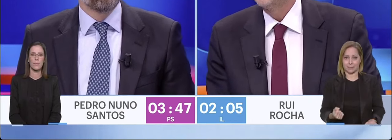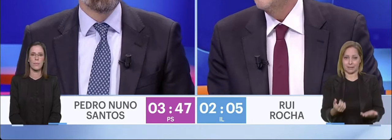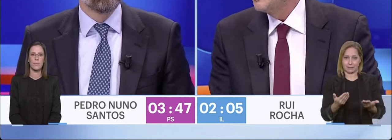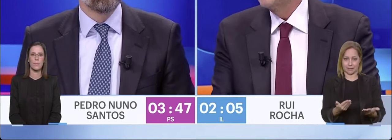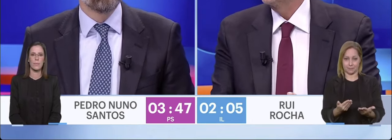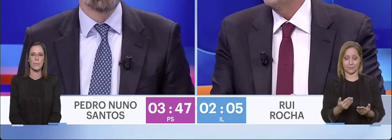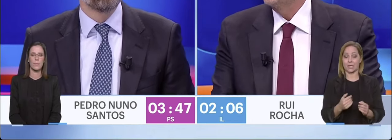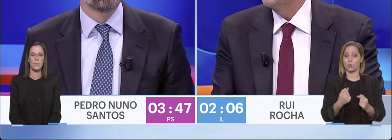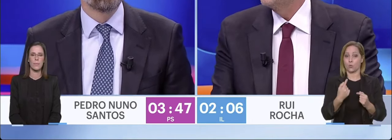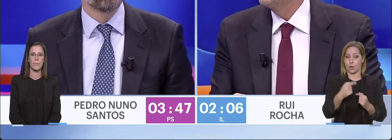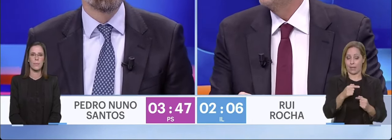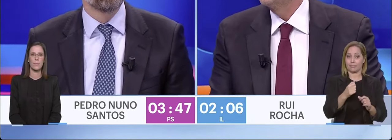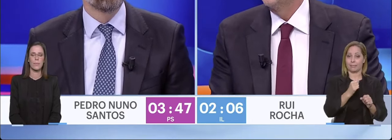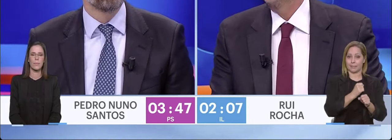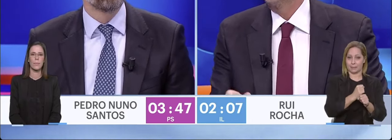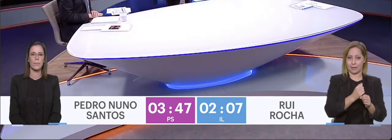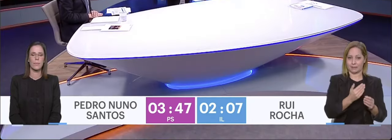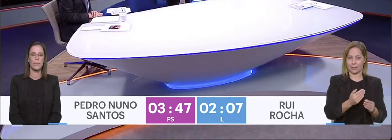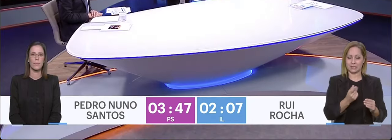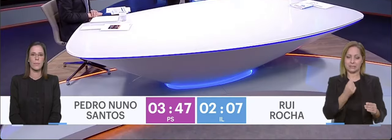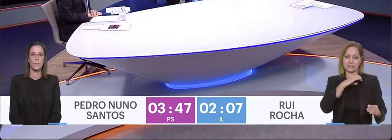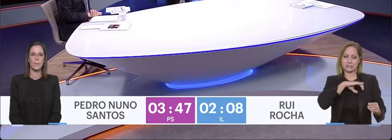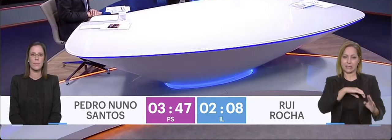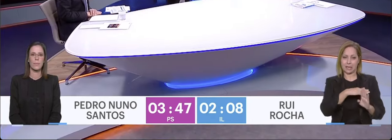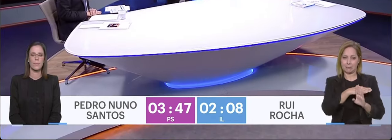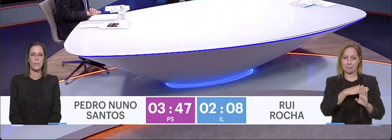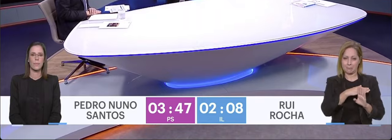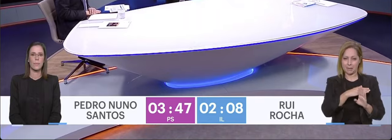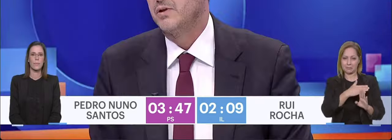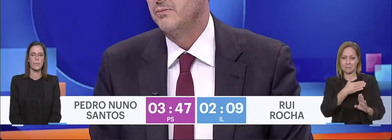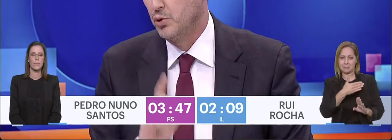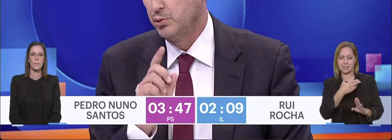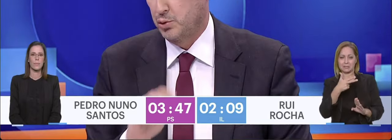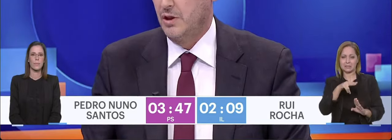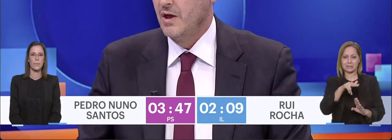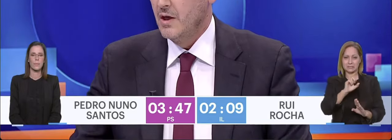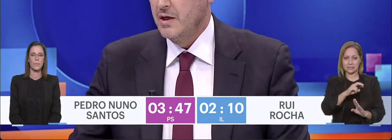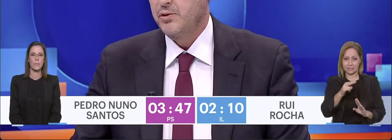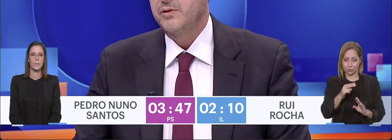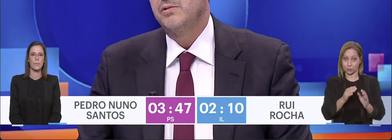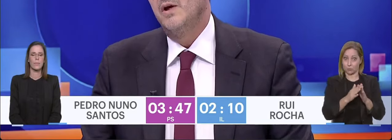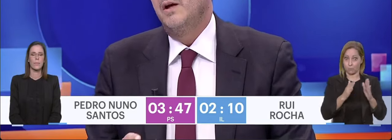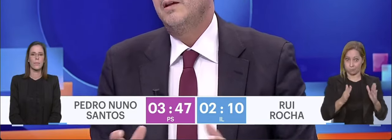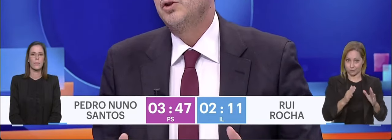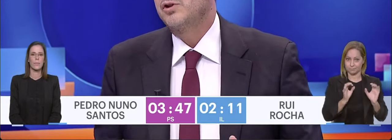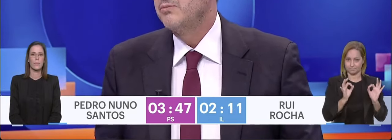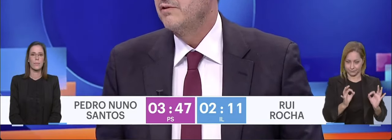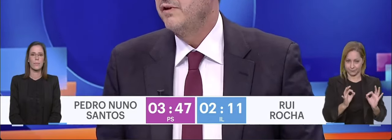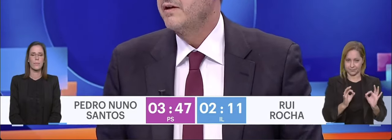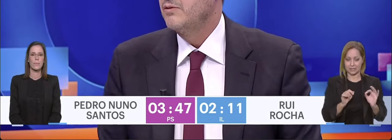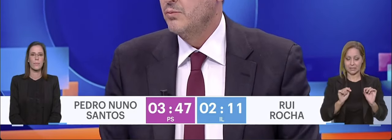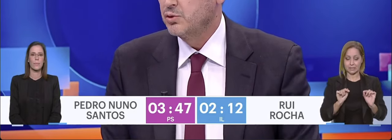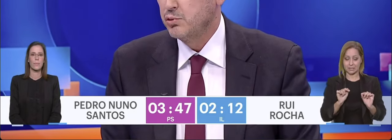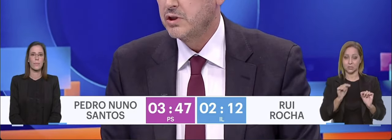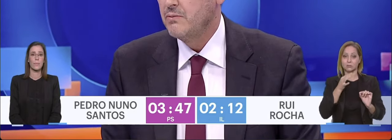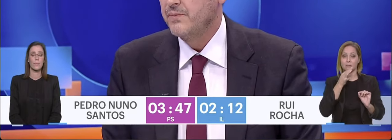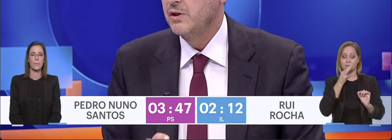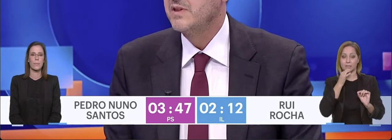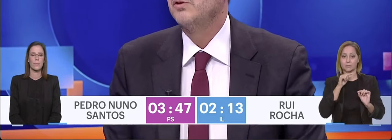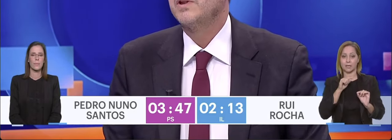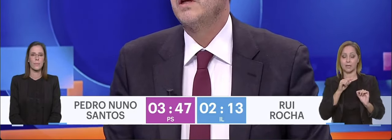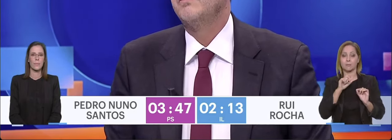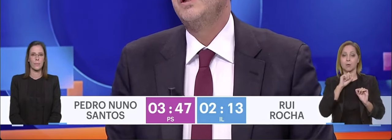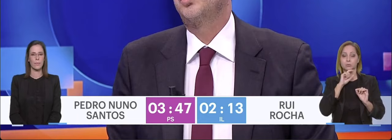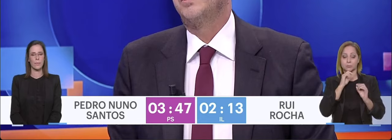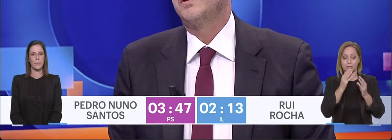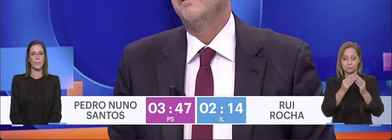estão a trabalhar o salário o médio bruto deve estar abaixo dos 1. € para esta altura brutos e portanto é disto que estamos a falar de uma solução